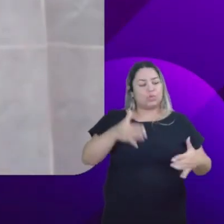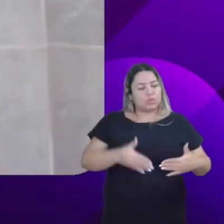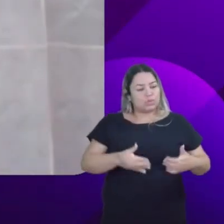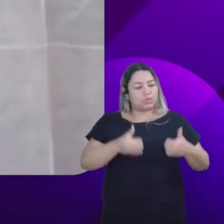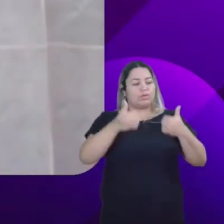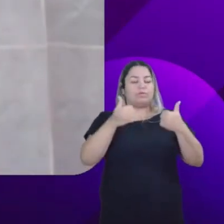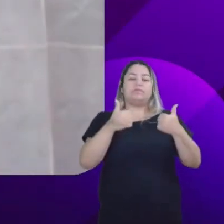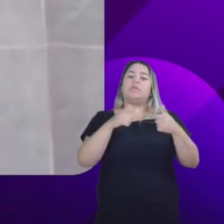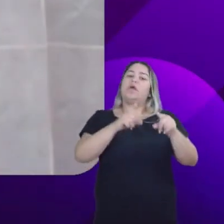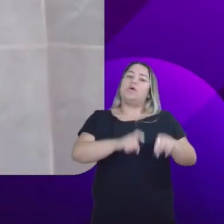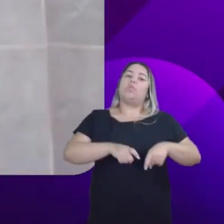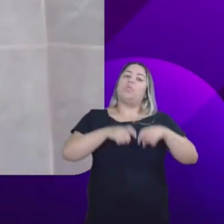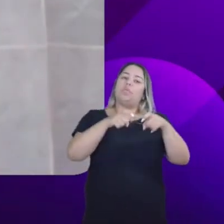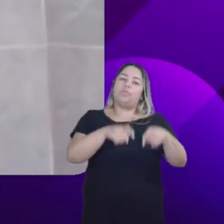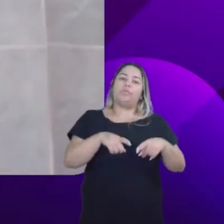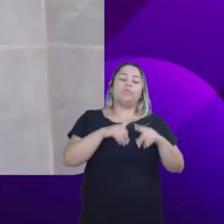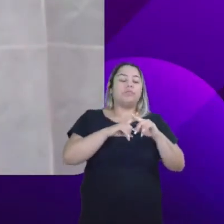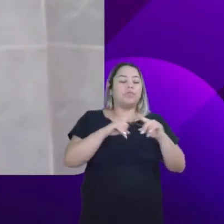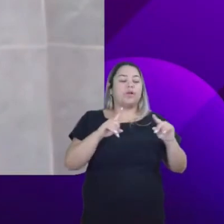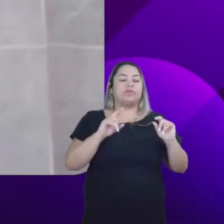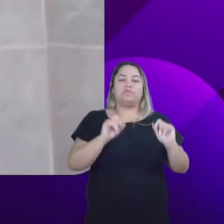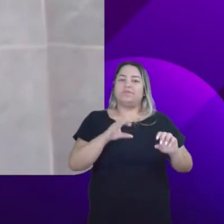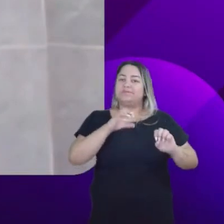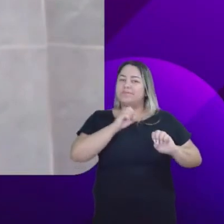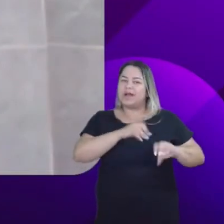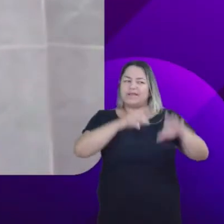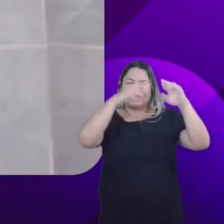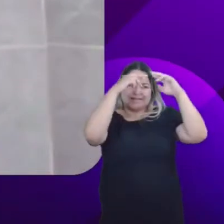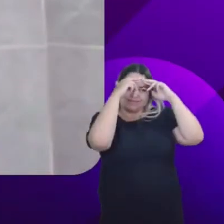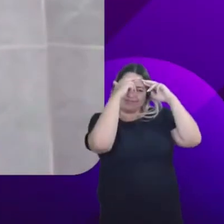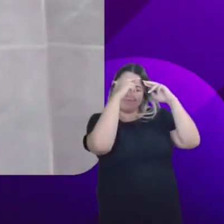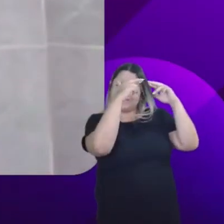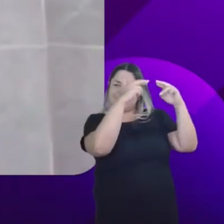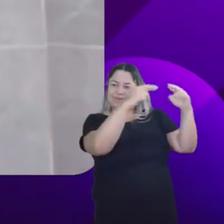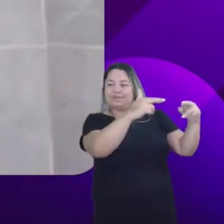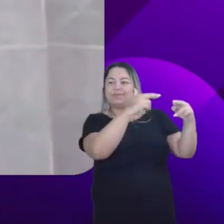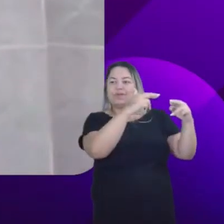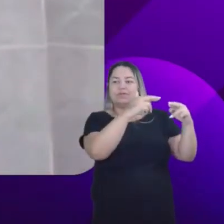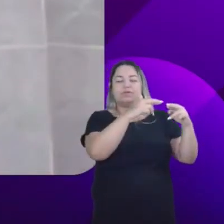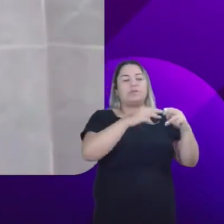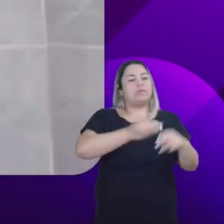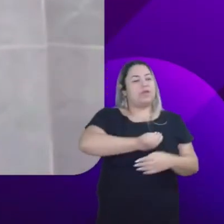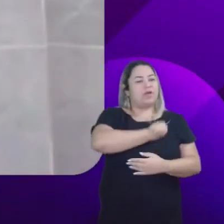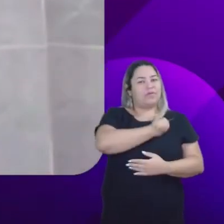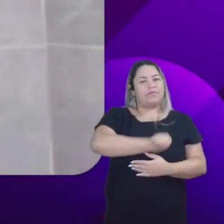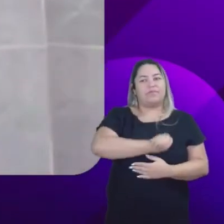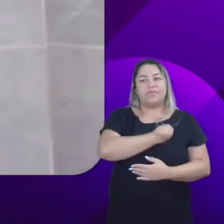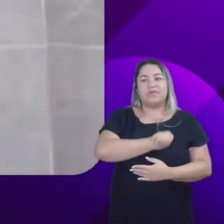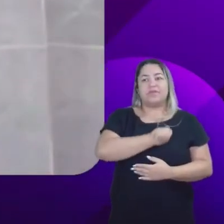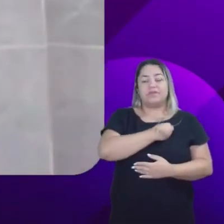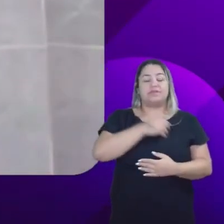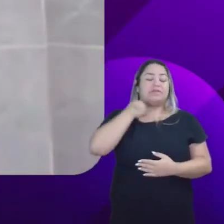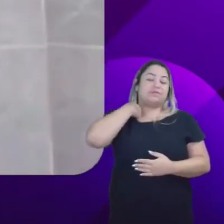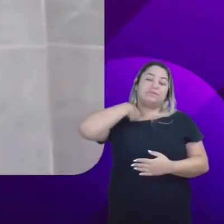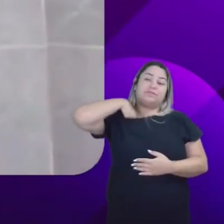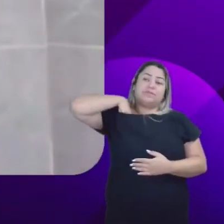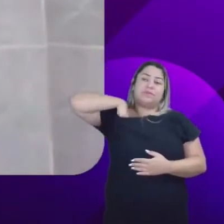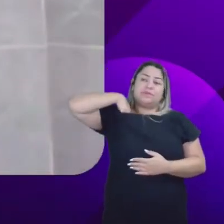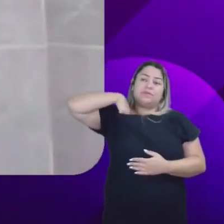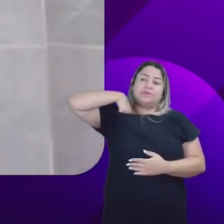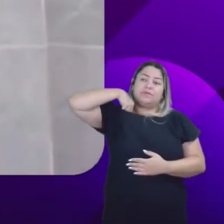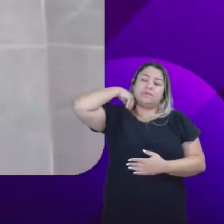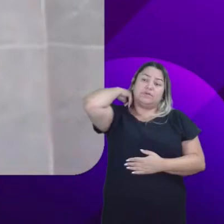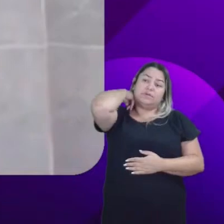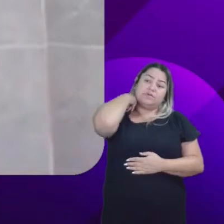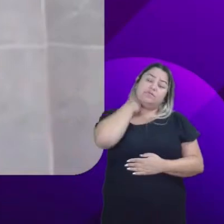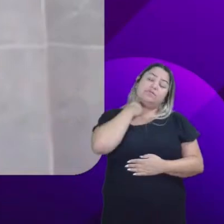rural, mas uma educação que respeite esse modo de vida e essa forma que a gente se relaciona